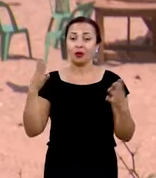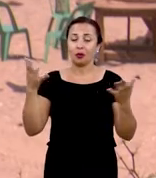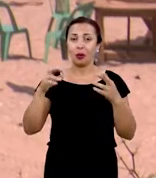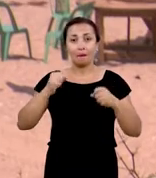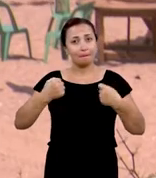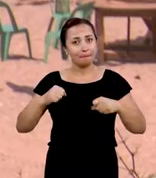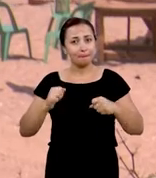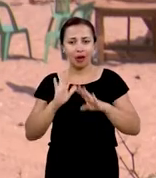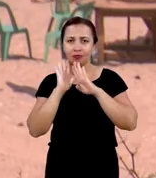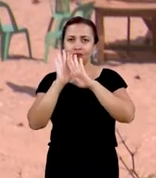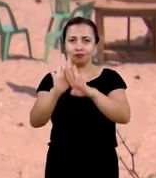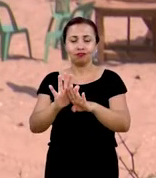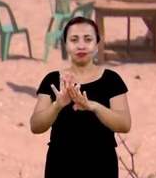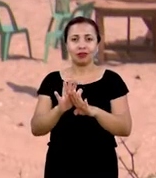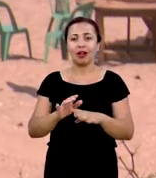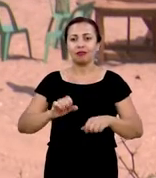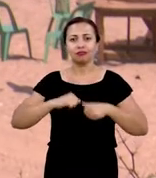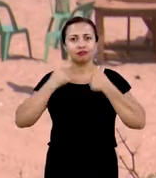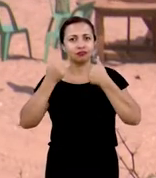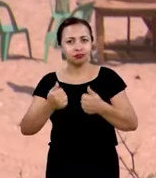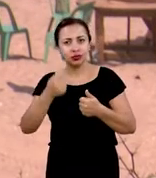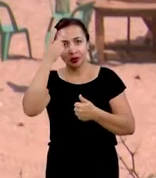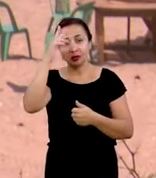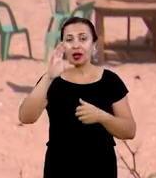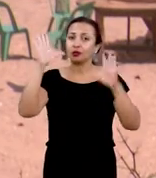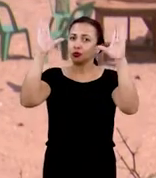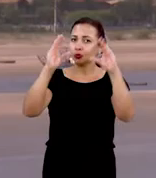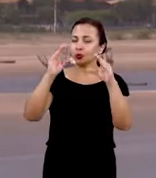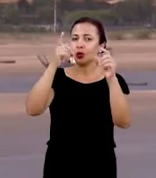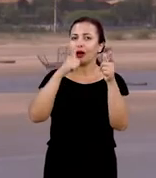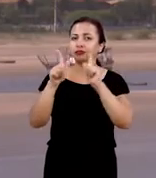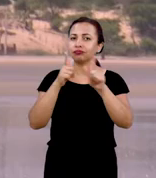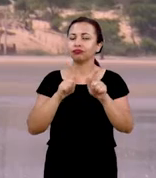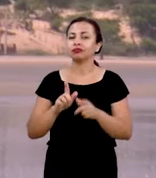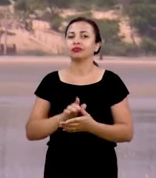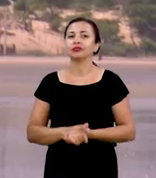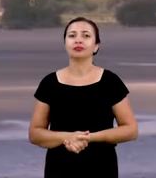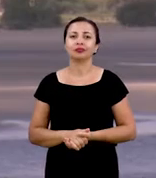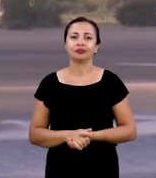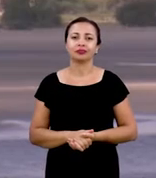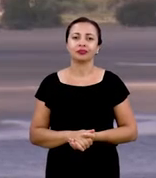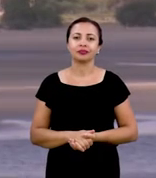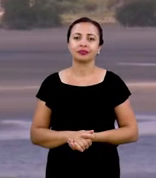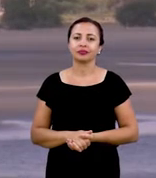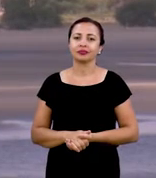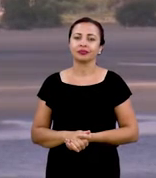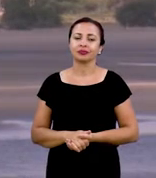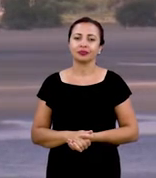desafio no século XXI de reduzir as emissões de carbono para a atmosfera.